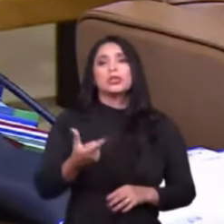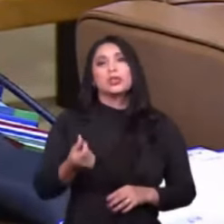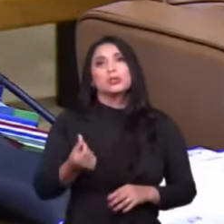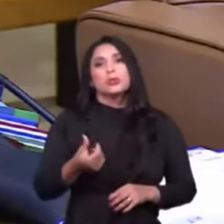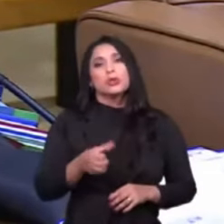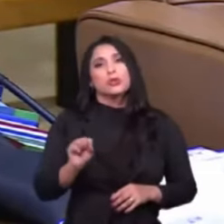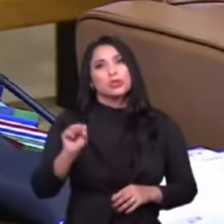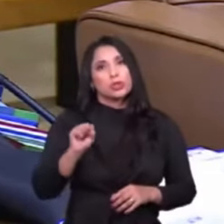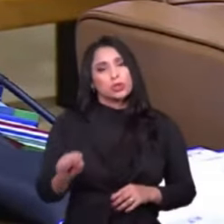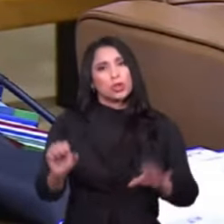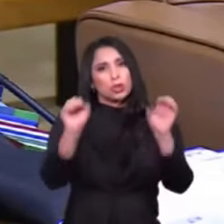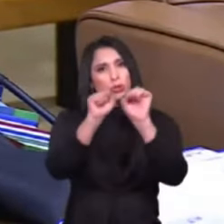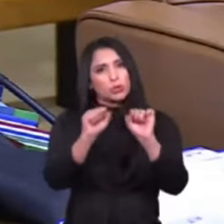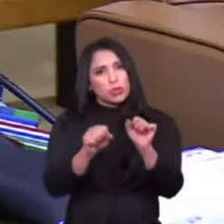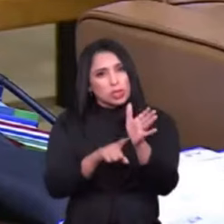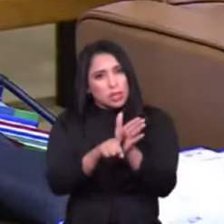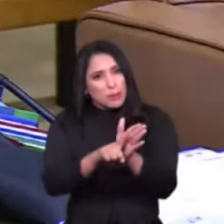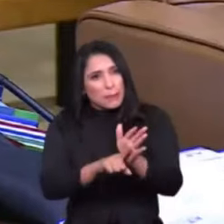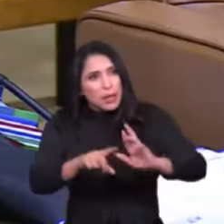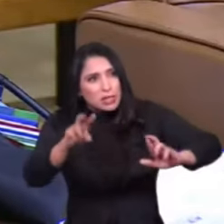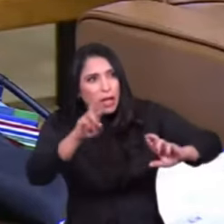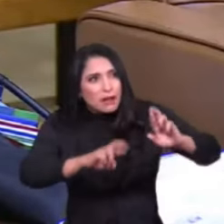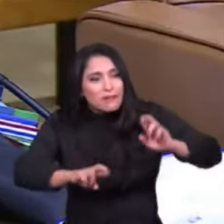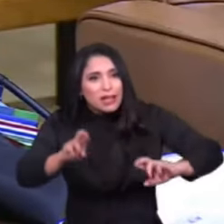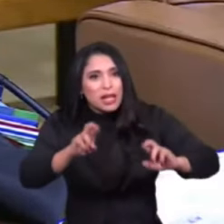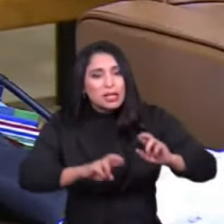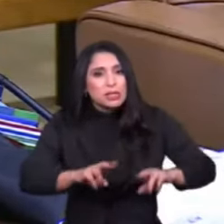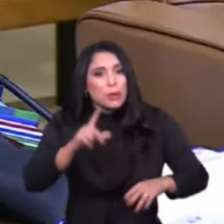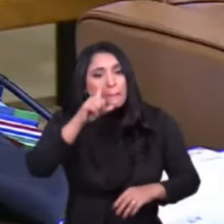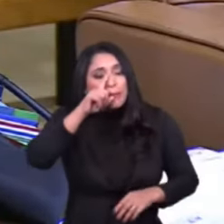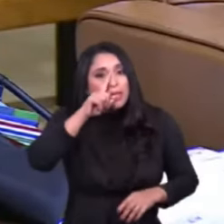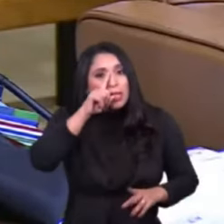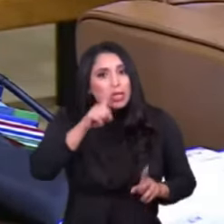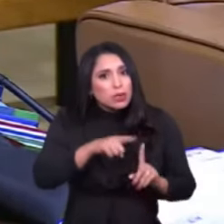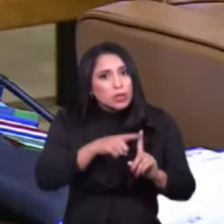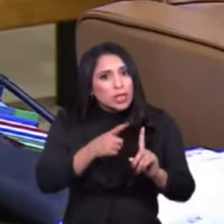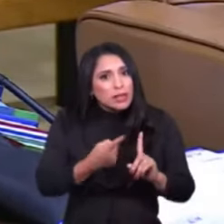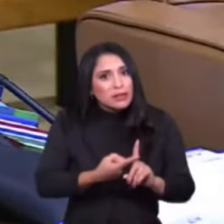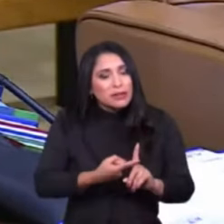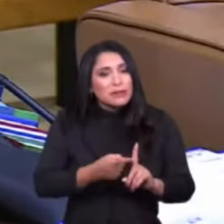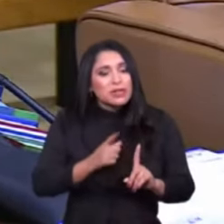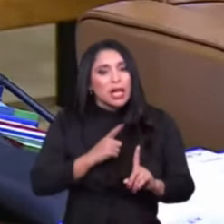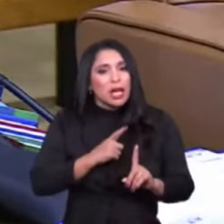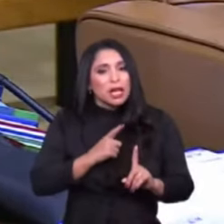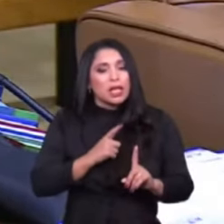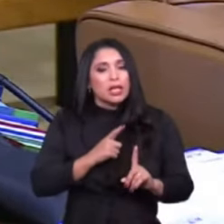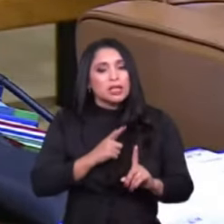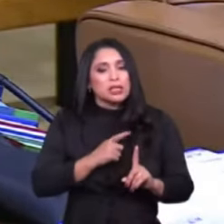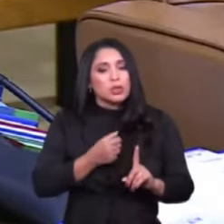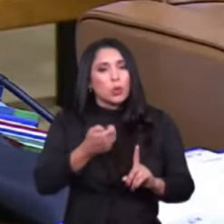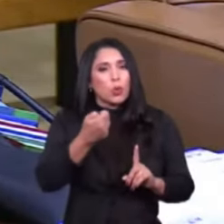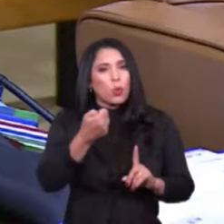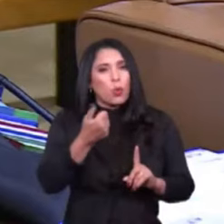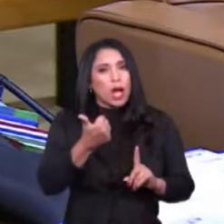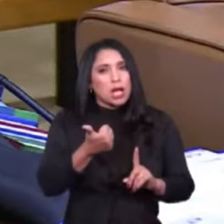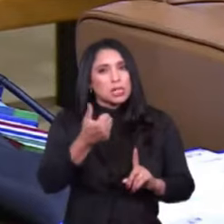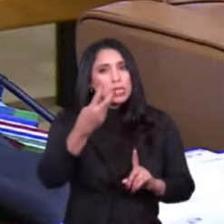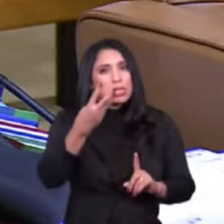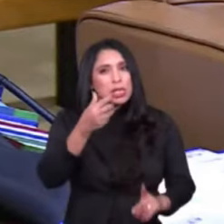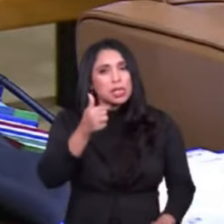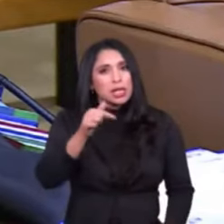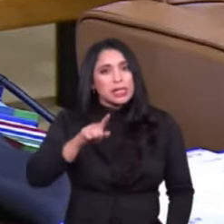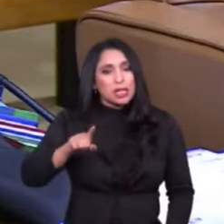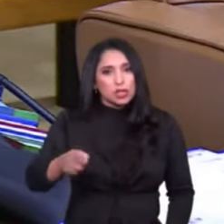do Sistema de Monitoramento e Avaliação de Riscos da Gravidez, coletados de quase 37 mil